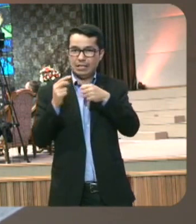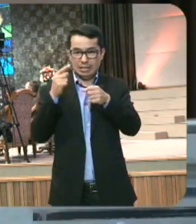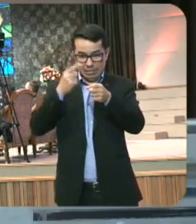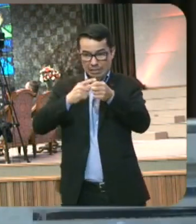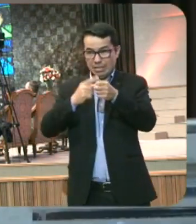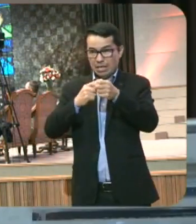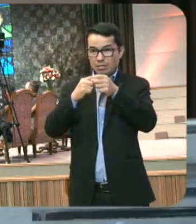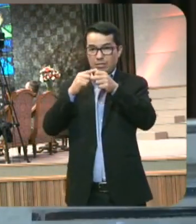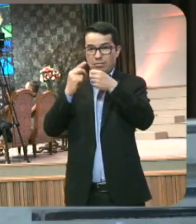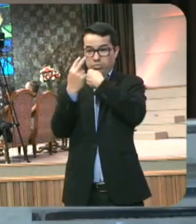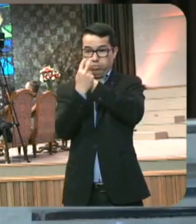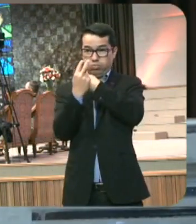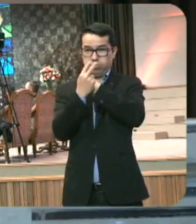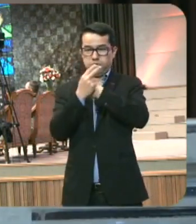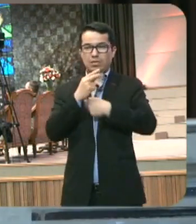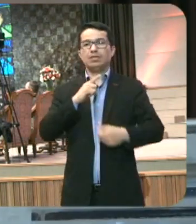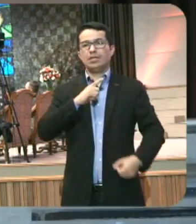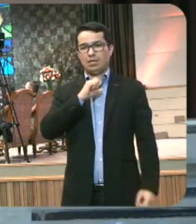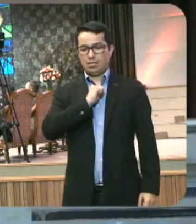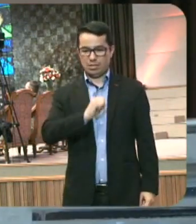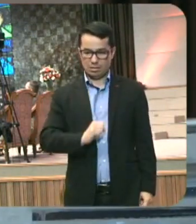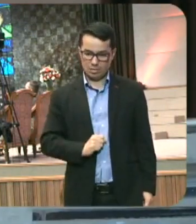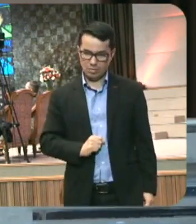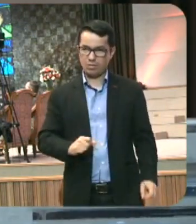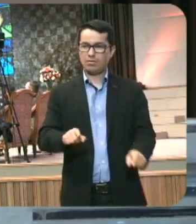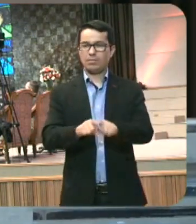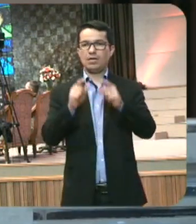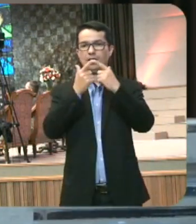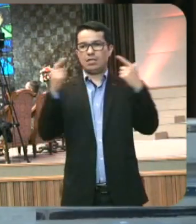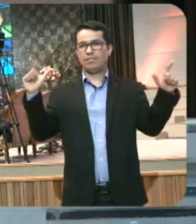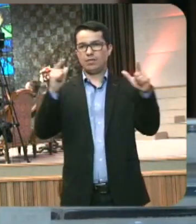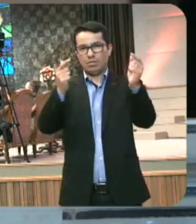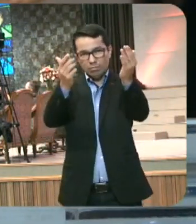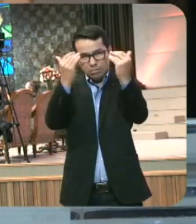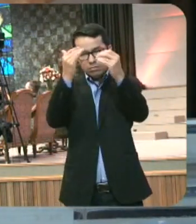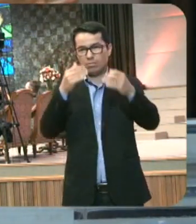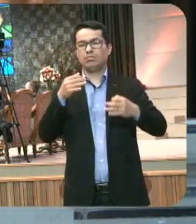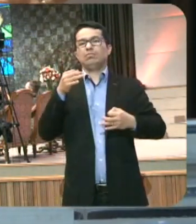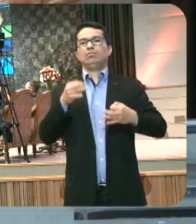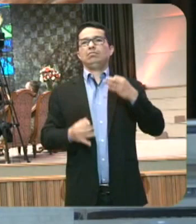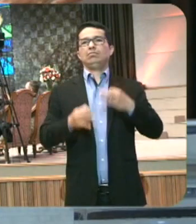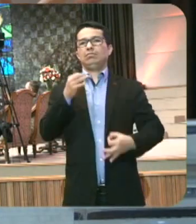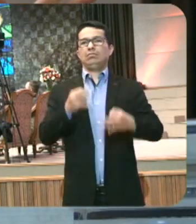julgamento pelos sacerdotes, pelos levitas dele. E então,